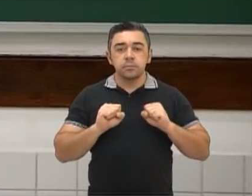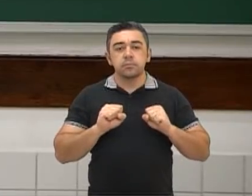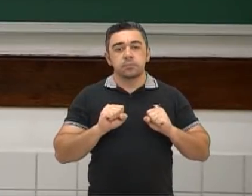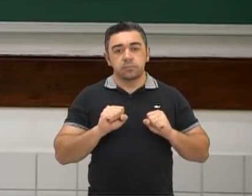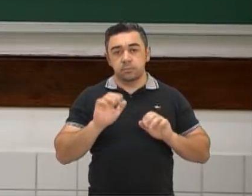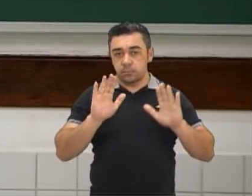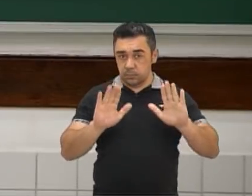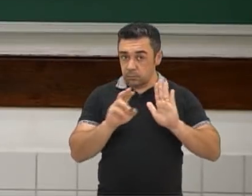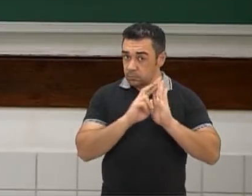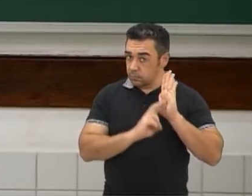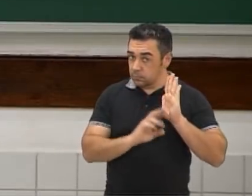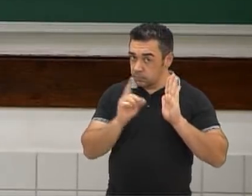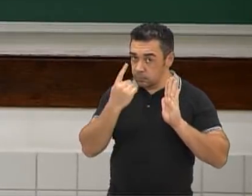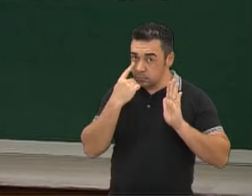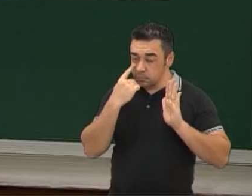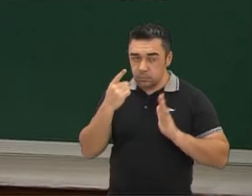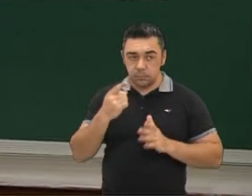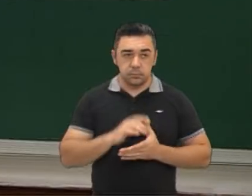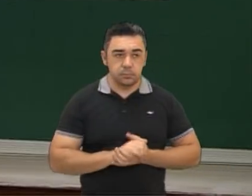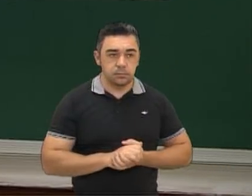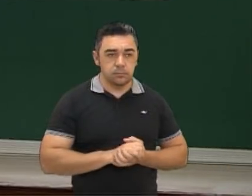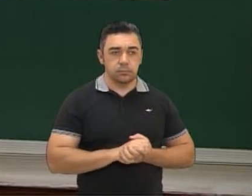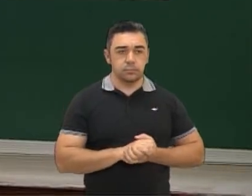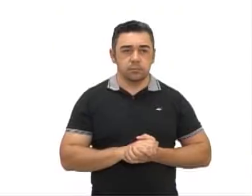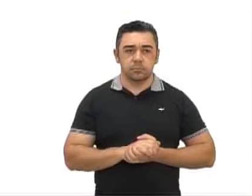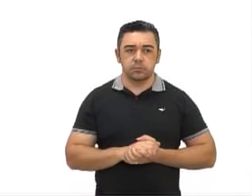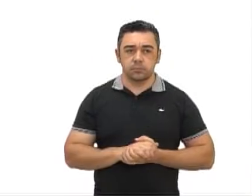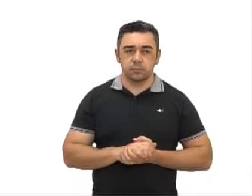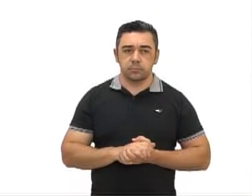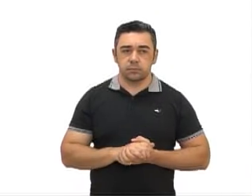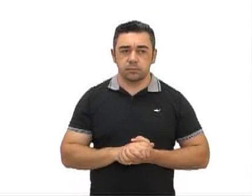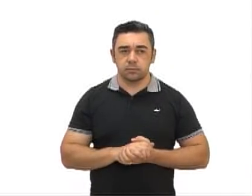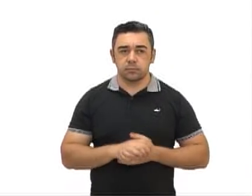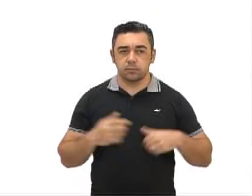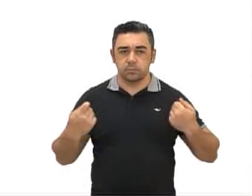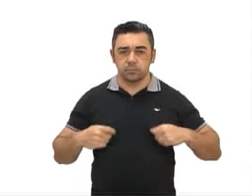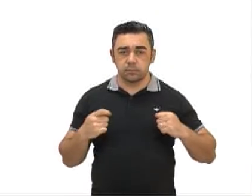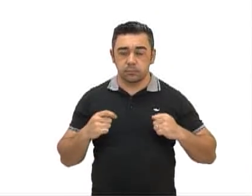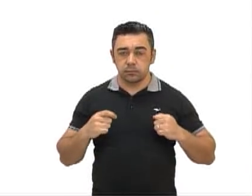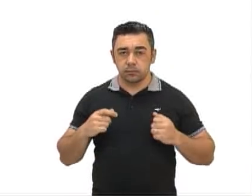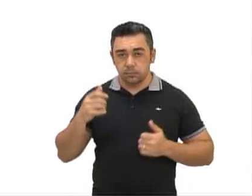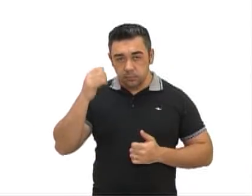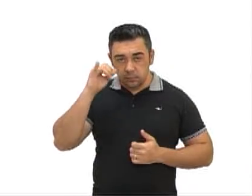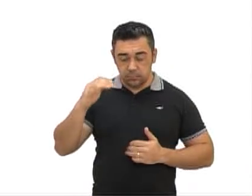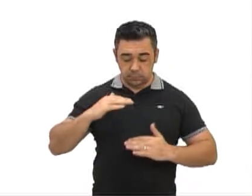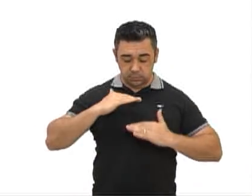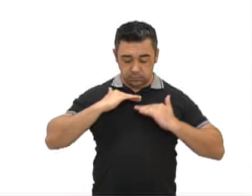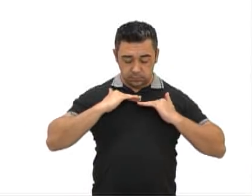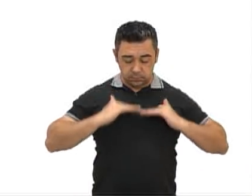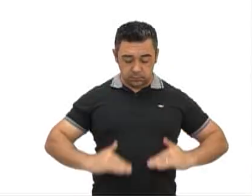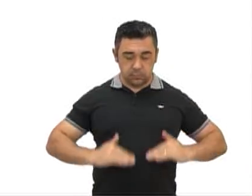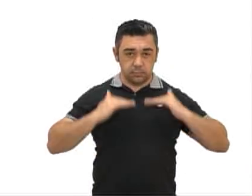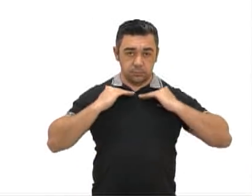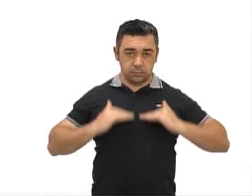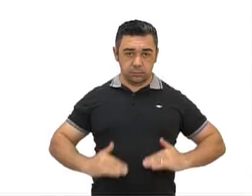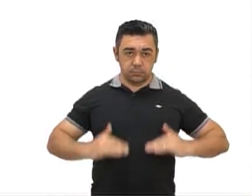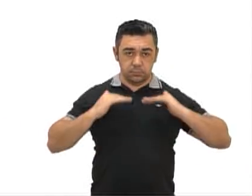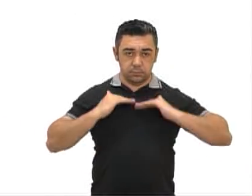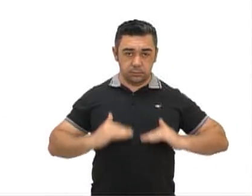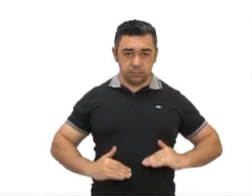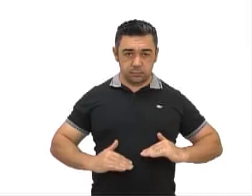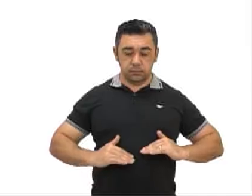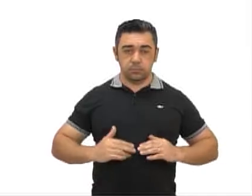existe uma regra para isso. Olha só. O bloqueio deve ocorrer no peito para baixo e não